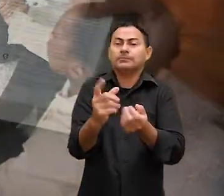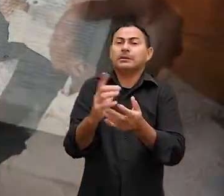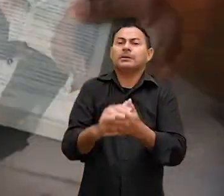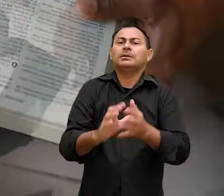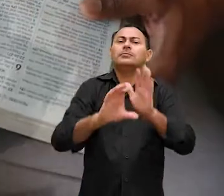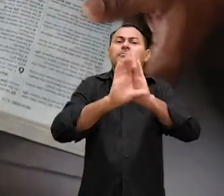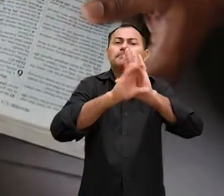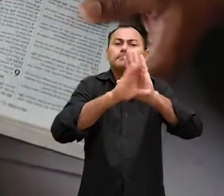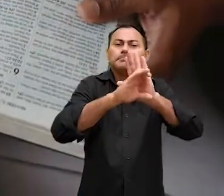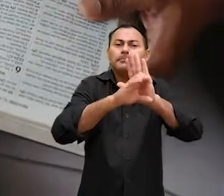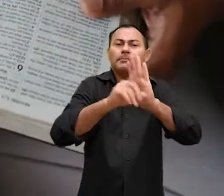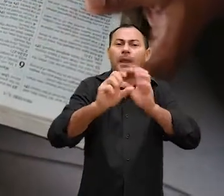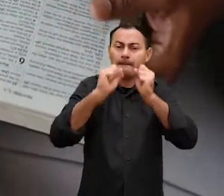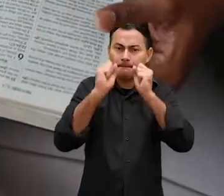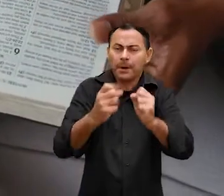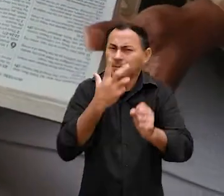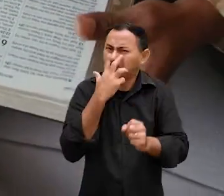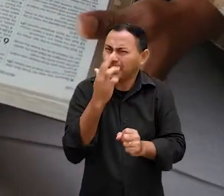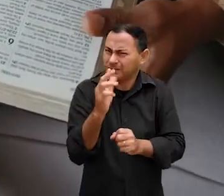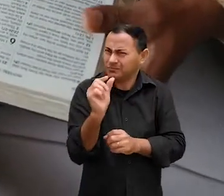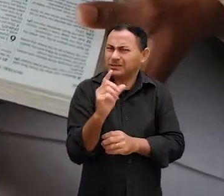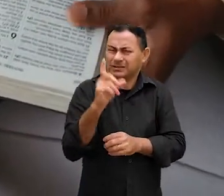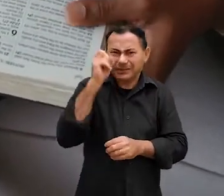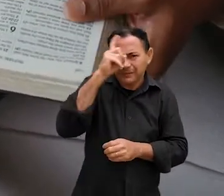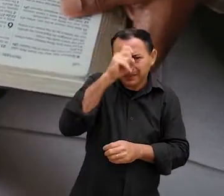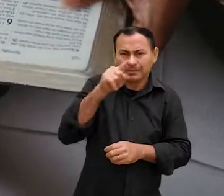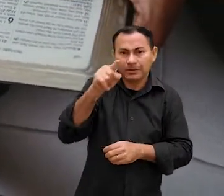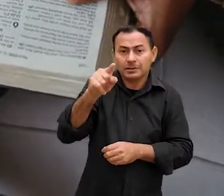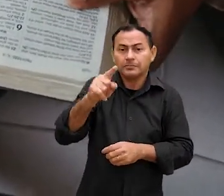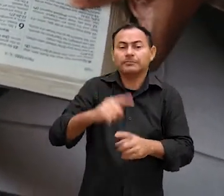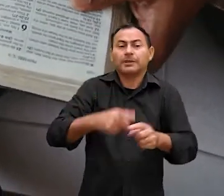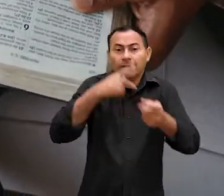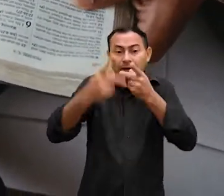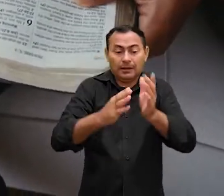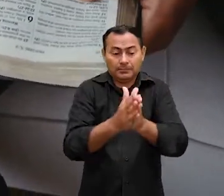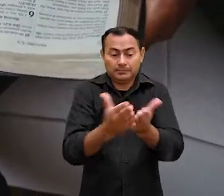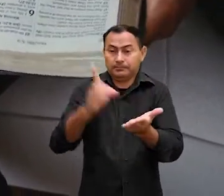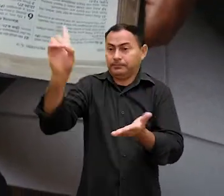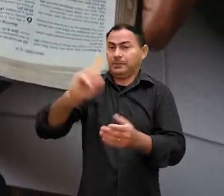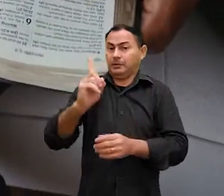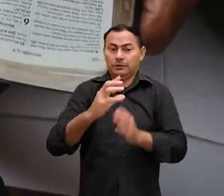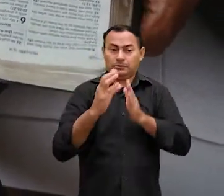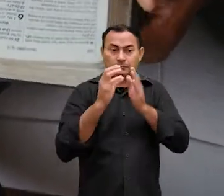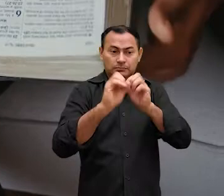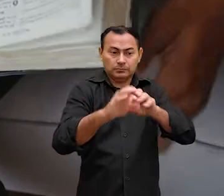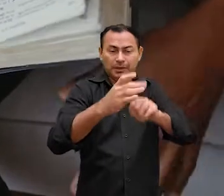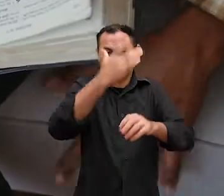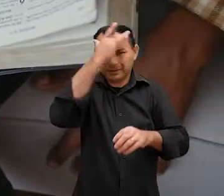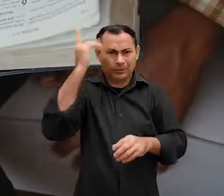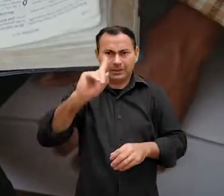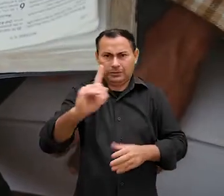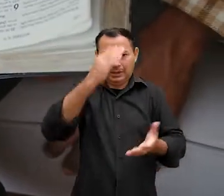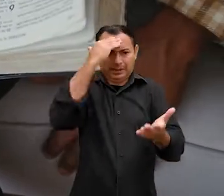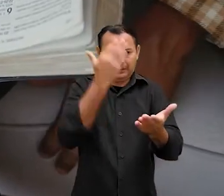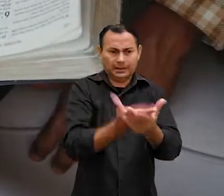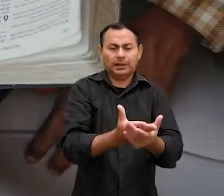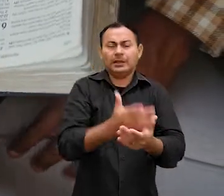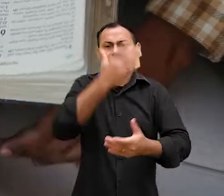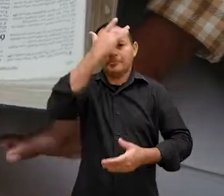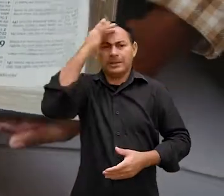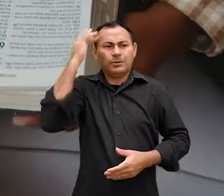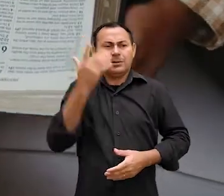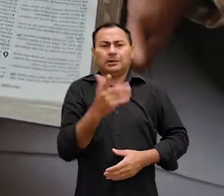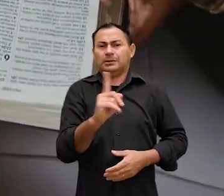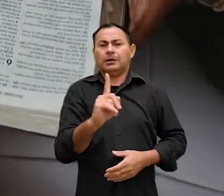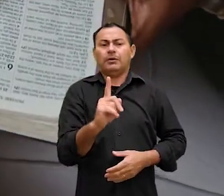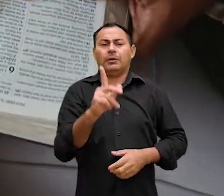um conceito que pode parecer um pouco duro para você, que diz que a Bíblia não foi dirigida para os incrédulos, para aqueles que